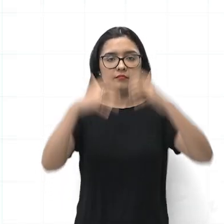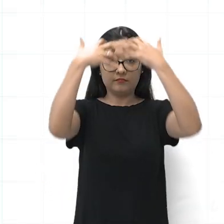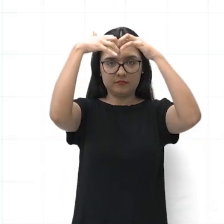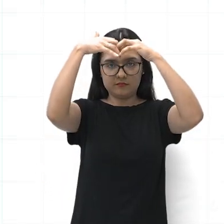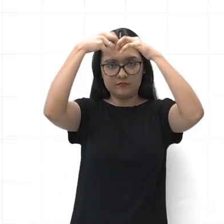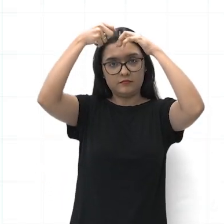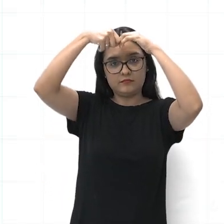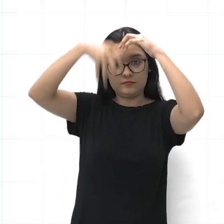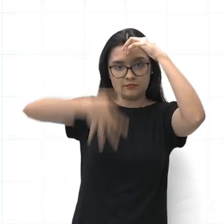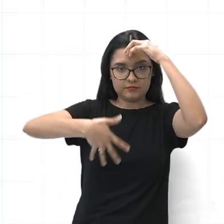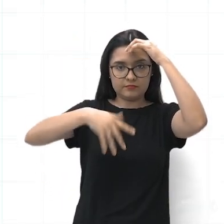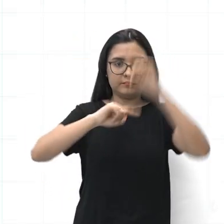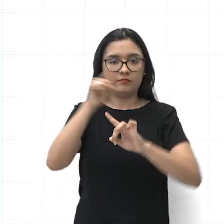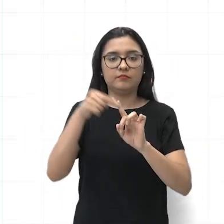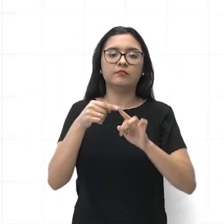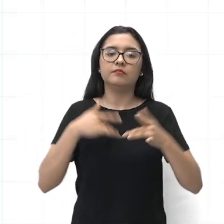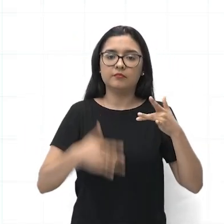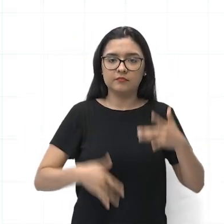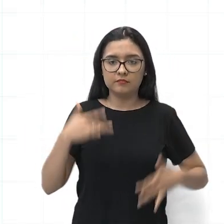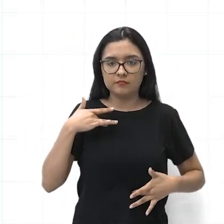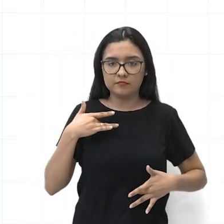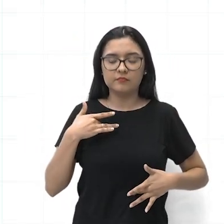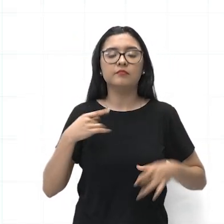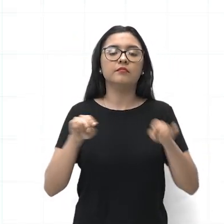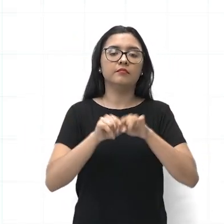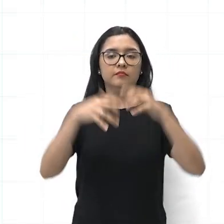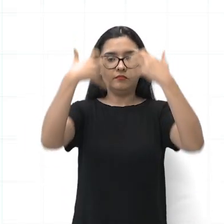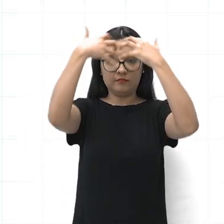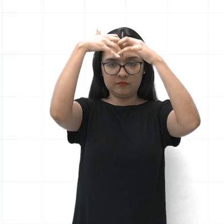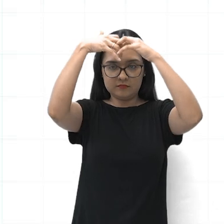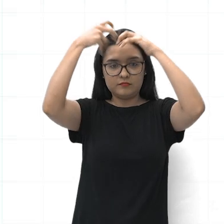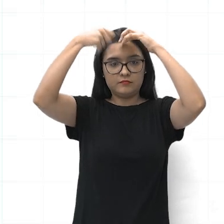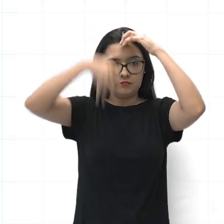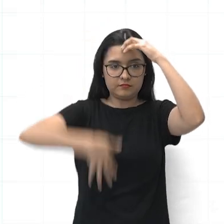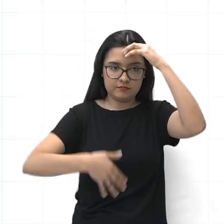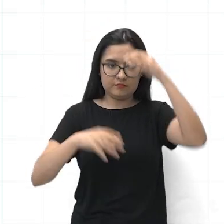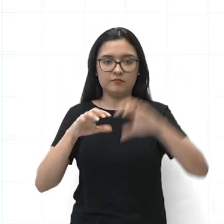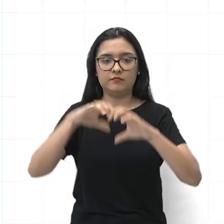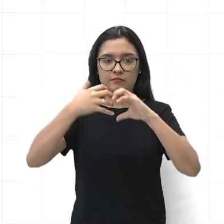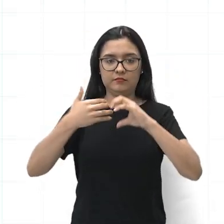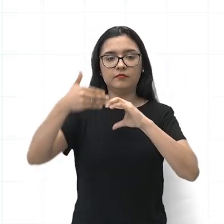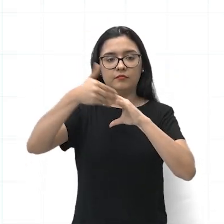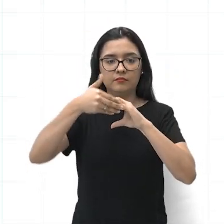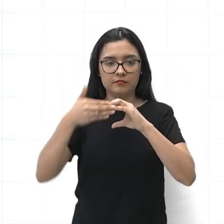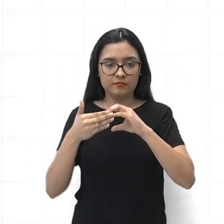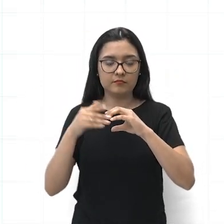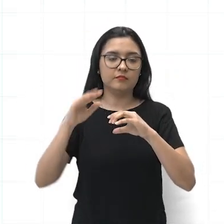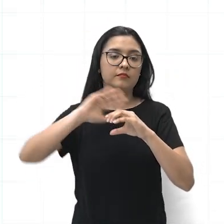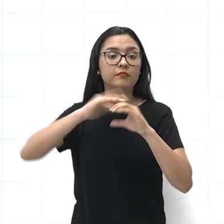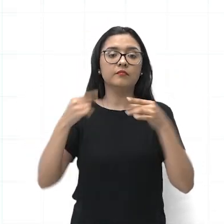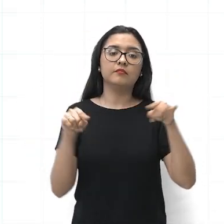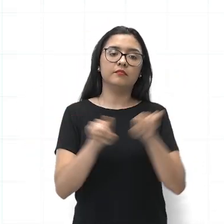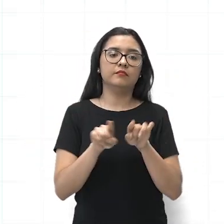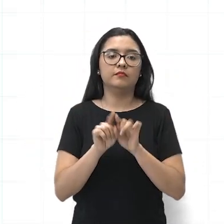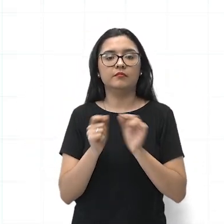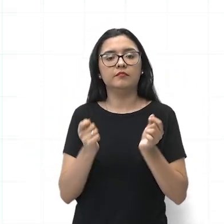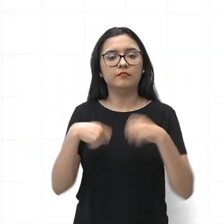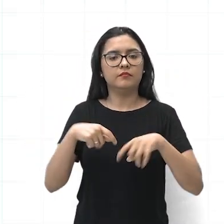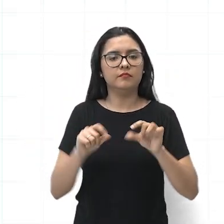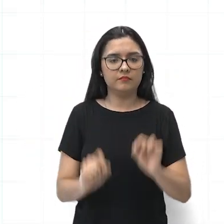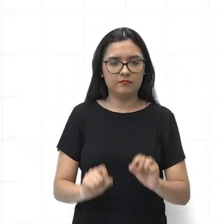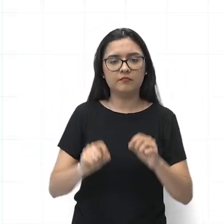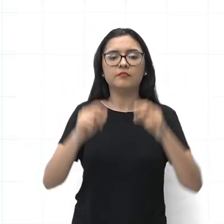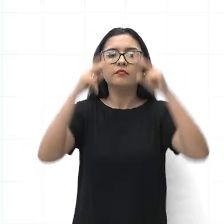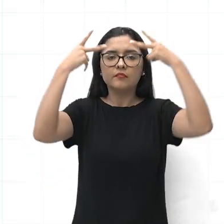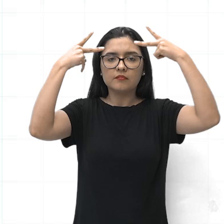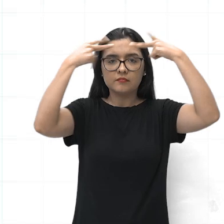sistema nervoso, função e órgãos, sistema nervoso central e periférico, potencial de ação